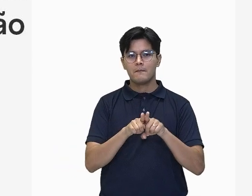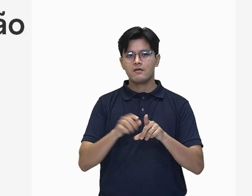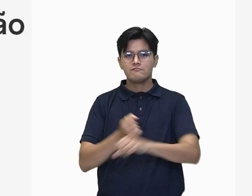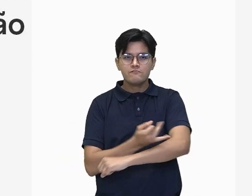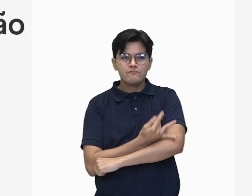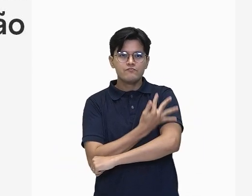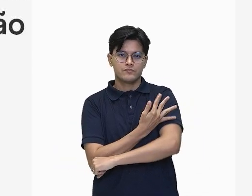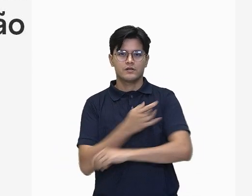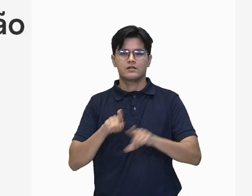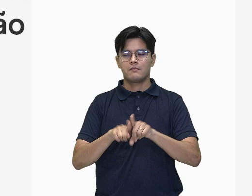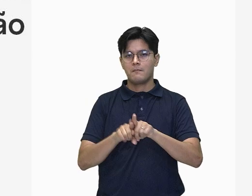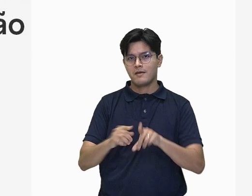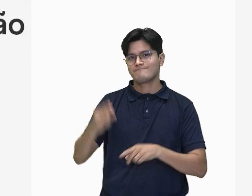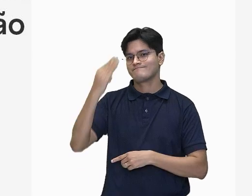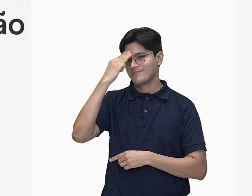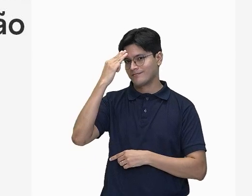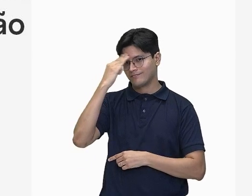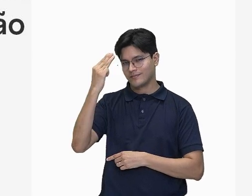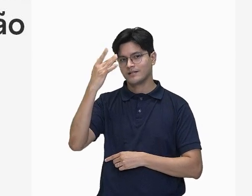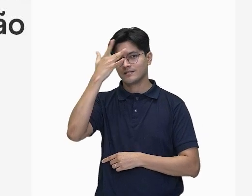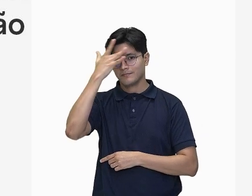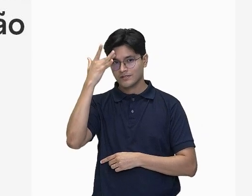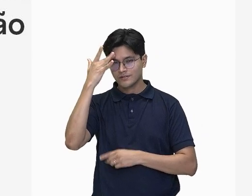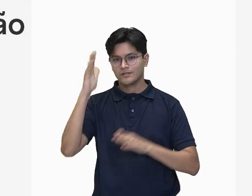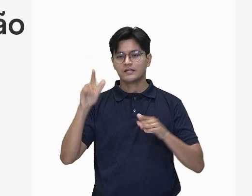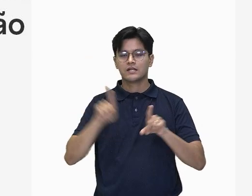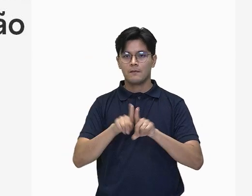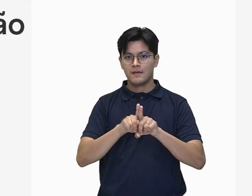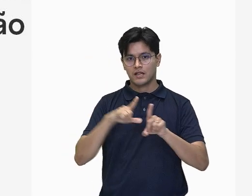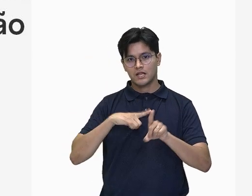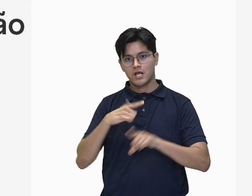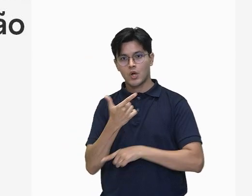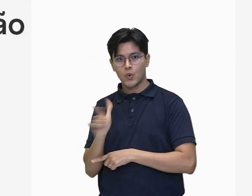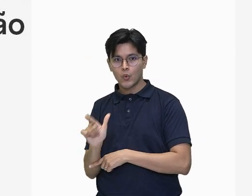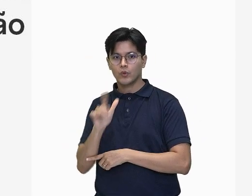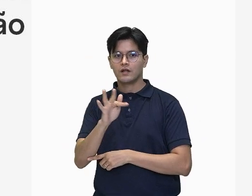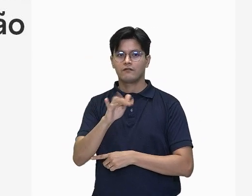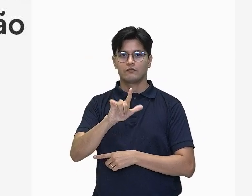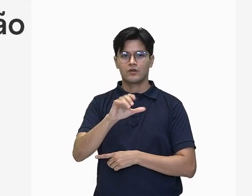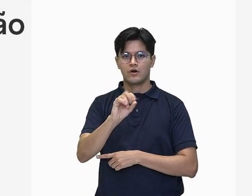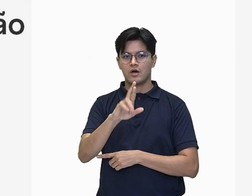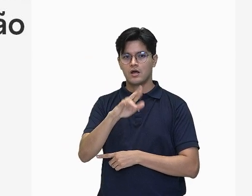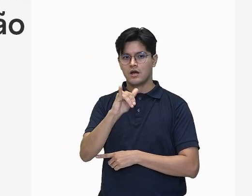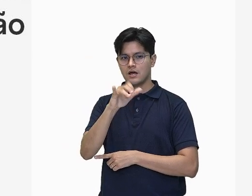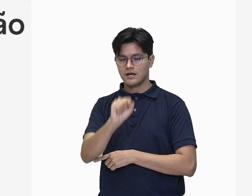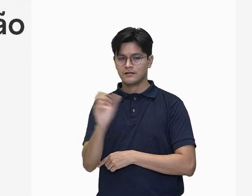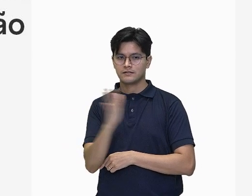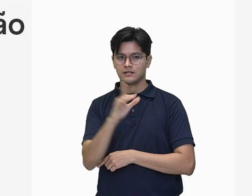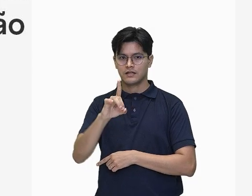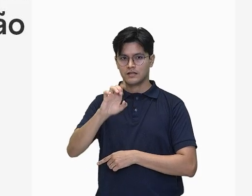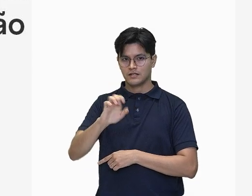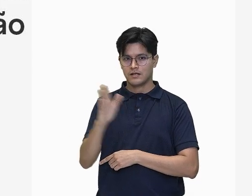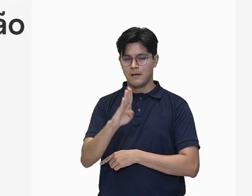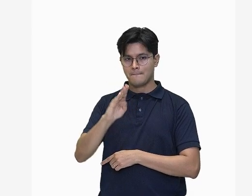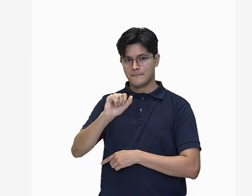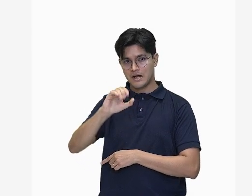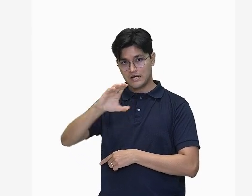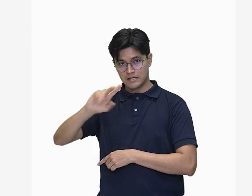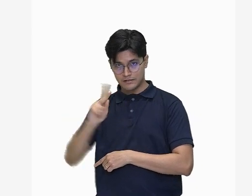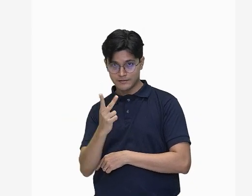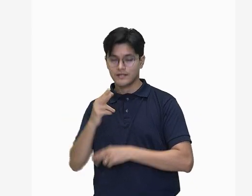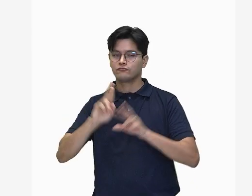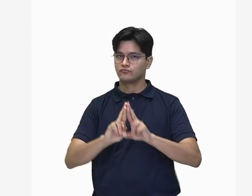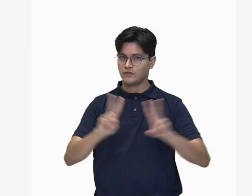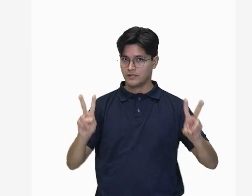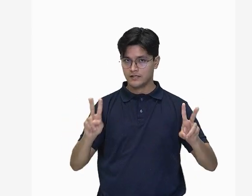ativo físico, tá? Ou seja, são diluições de essências florais, tá? Por isso, florais de Bach, tá? E